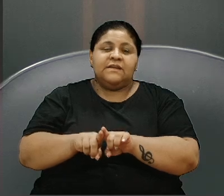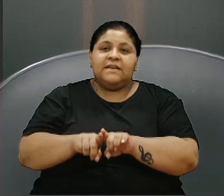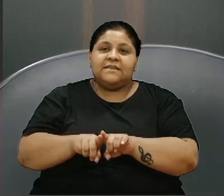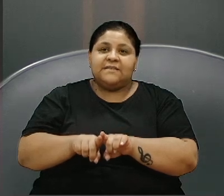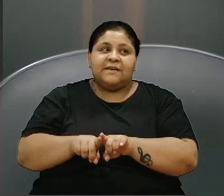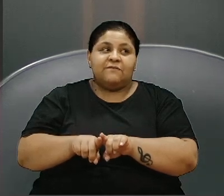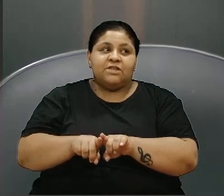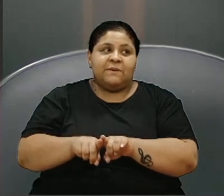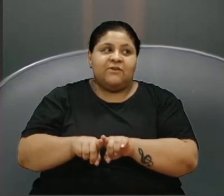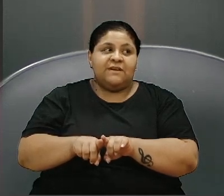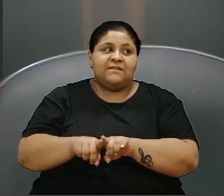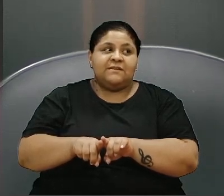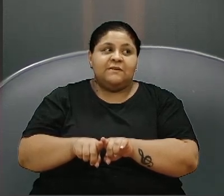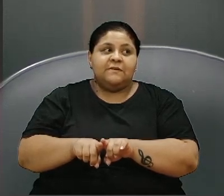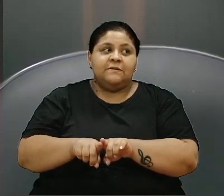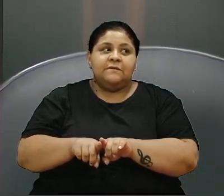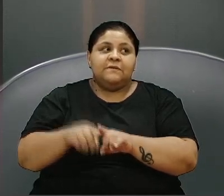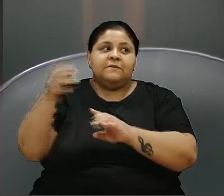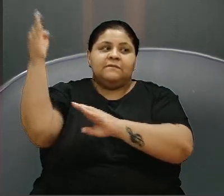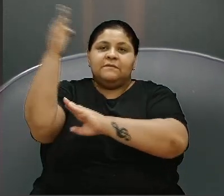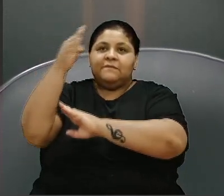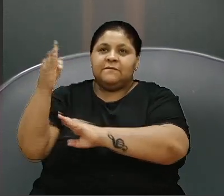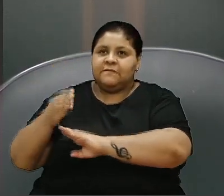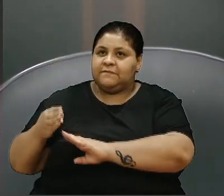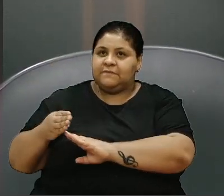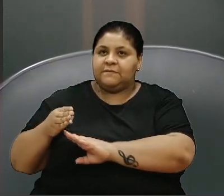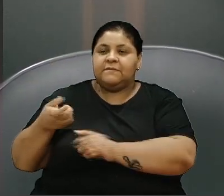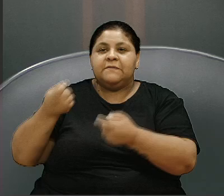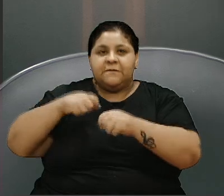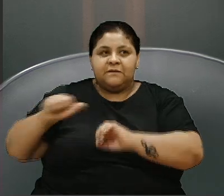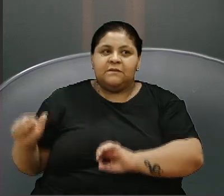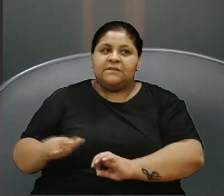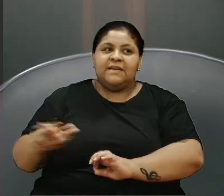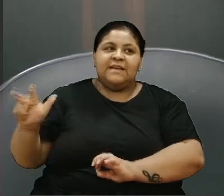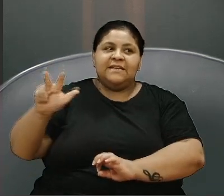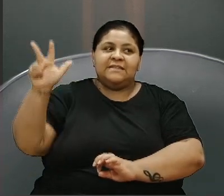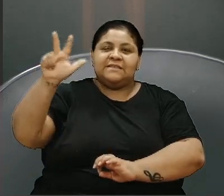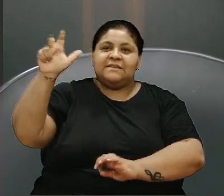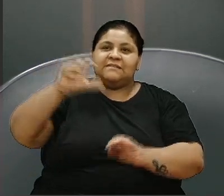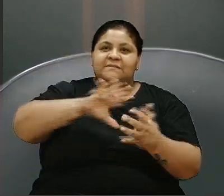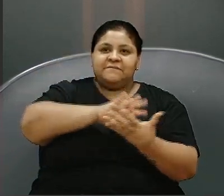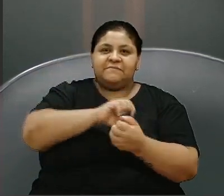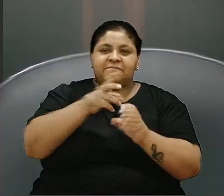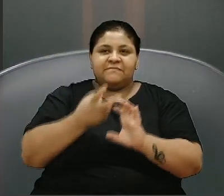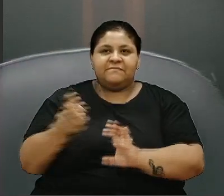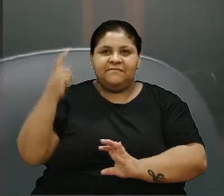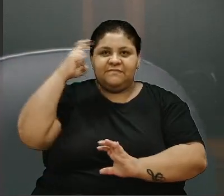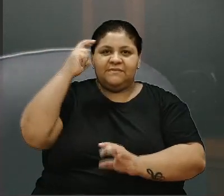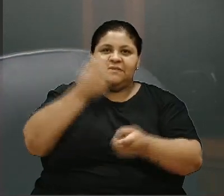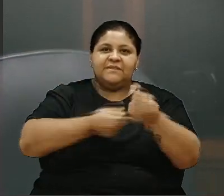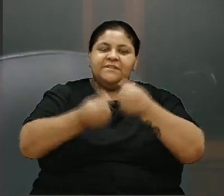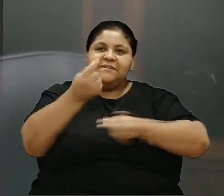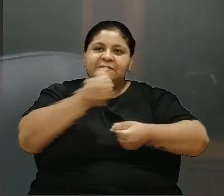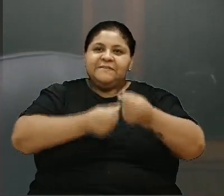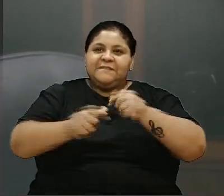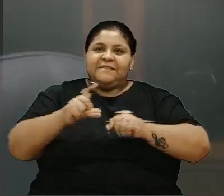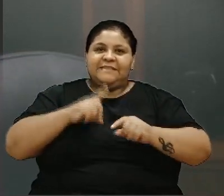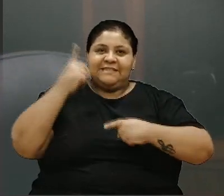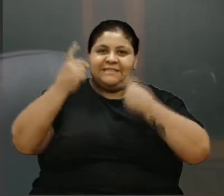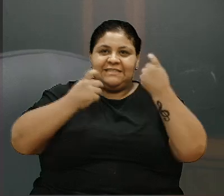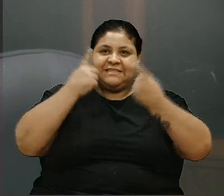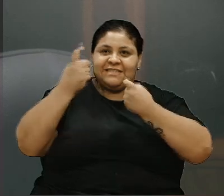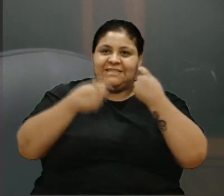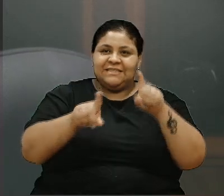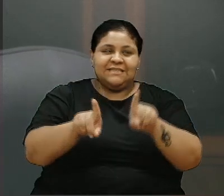demarca, né, o Brasil, o que é o Brasil, a gente precisa valorizar, é arte, é cultura, é economia, enfim. Tem uma preocupação grande